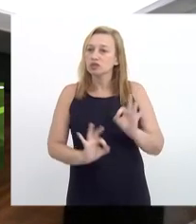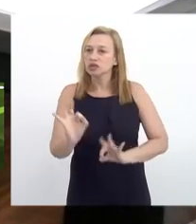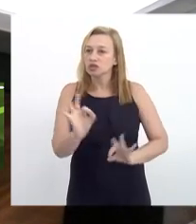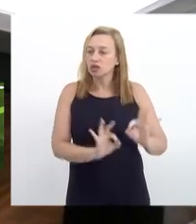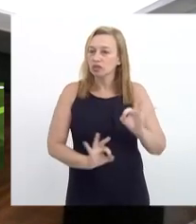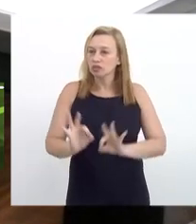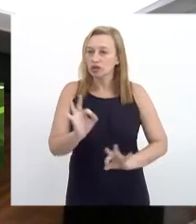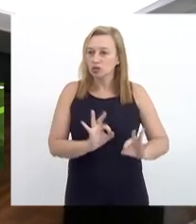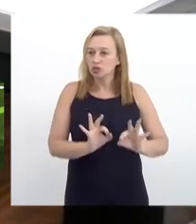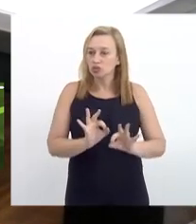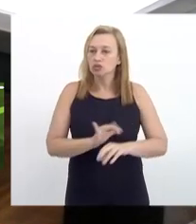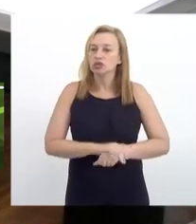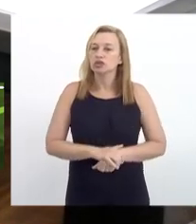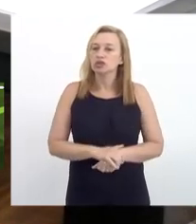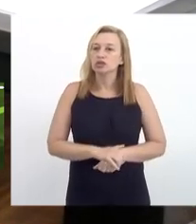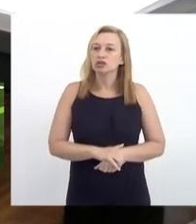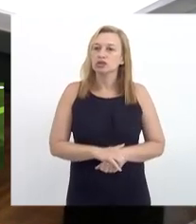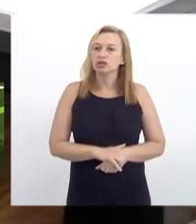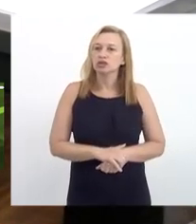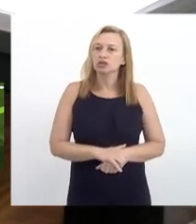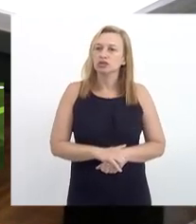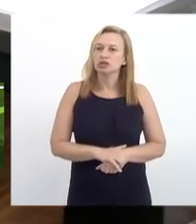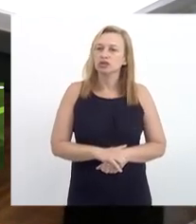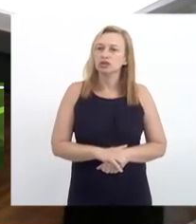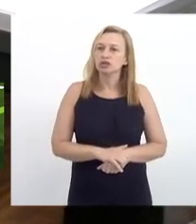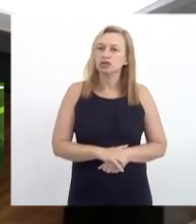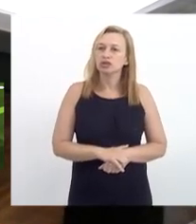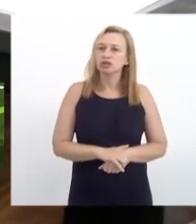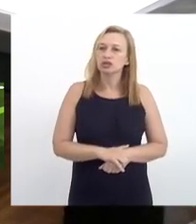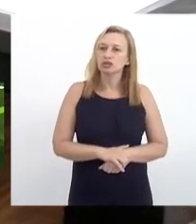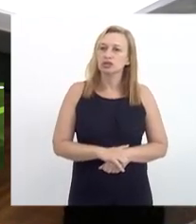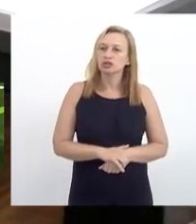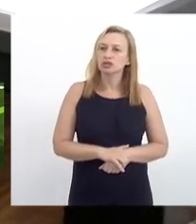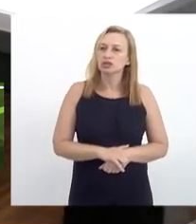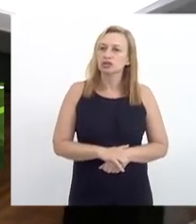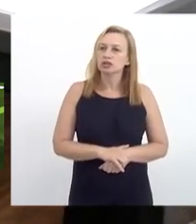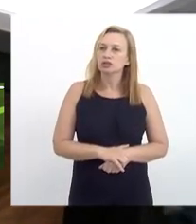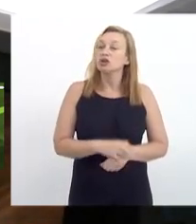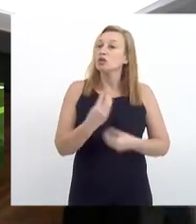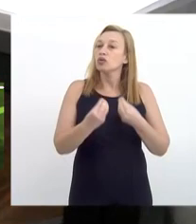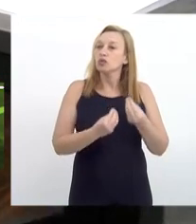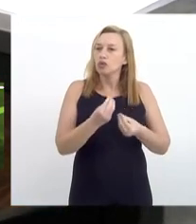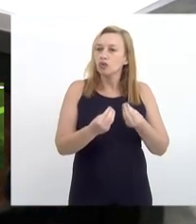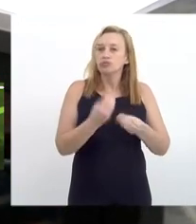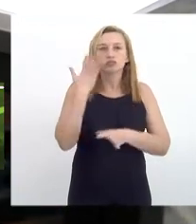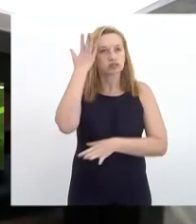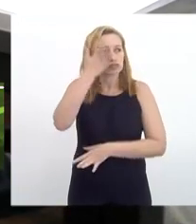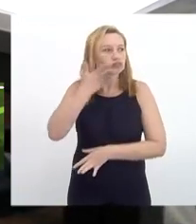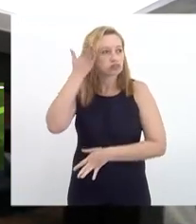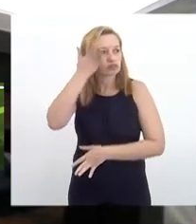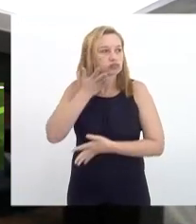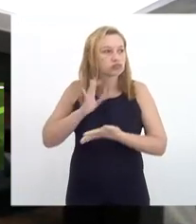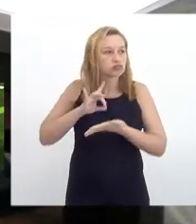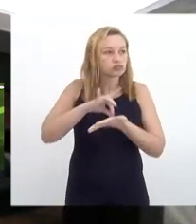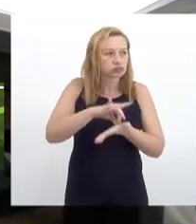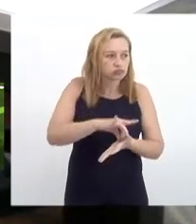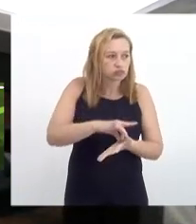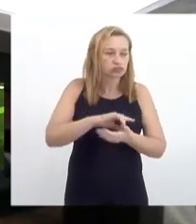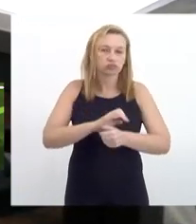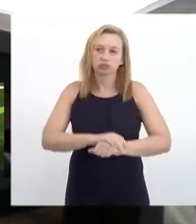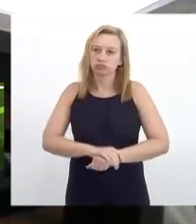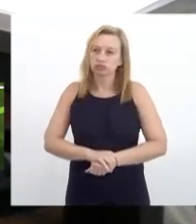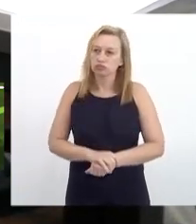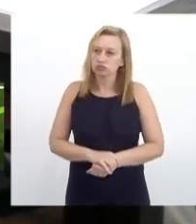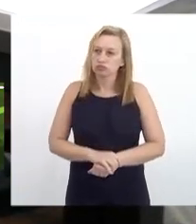deixar a hipótese de como veio na mensagem original como veio na mensagem